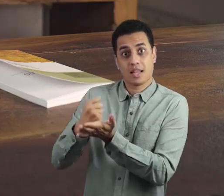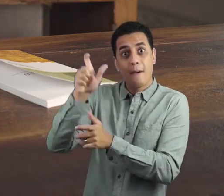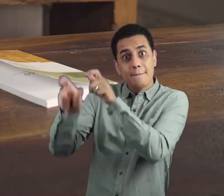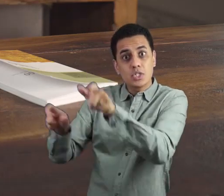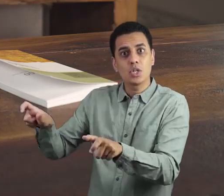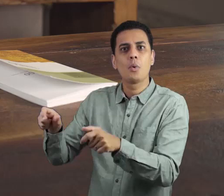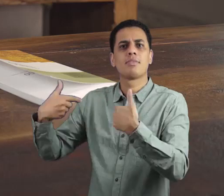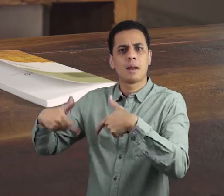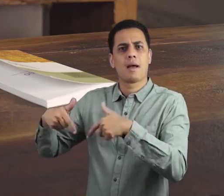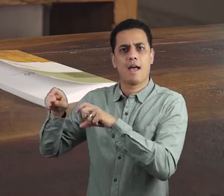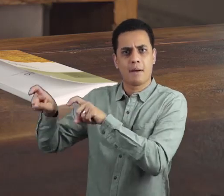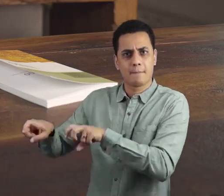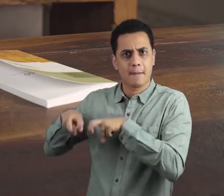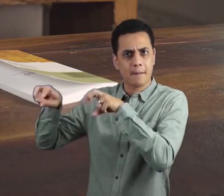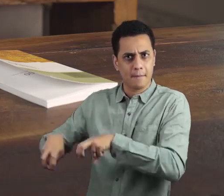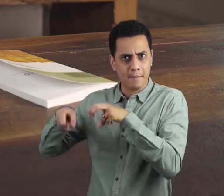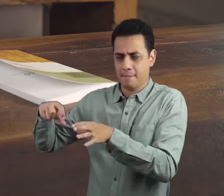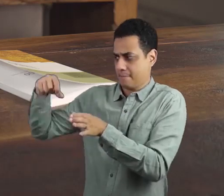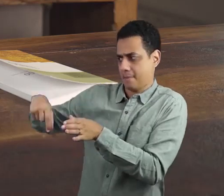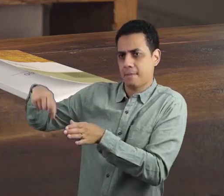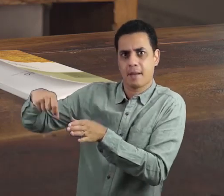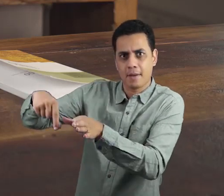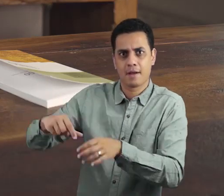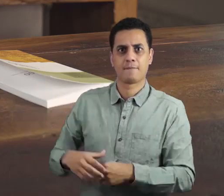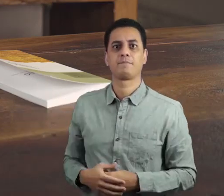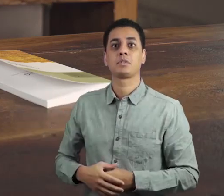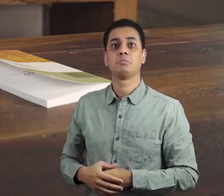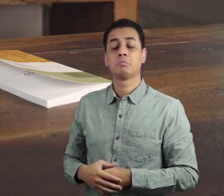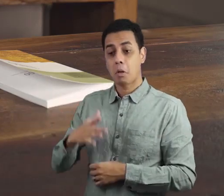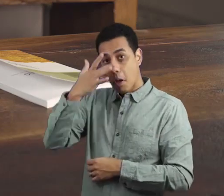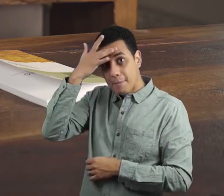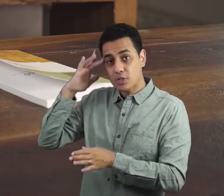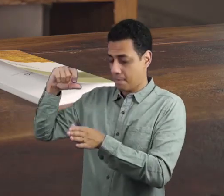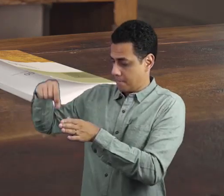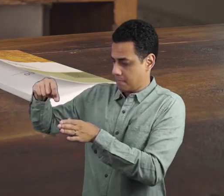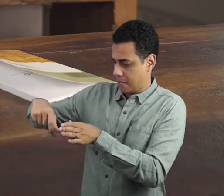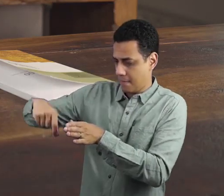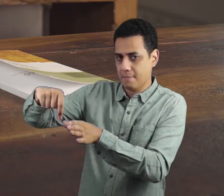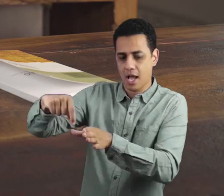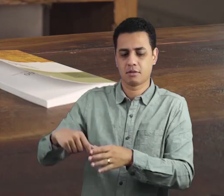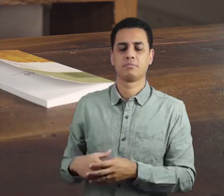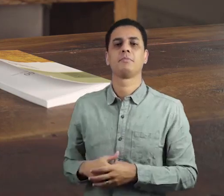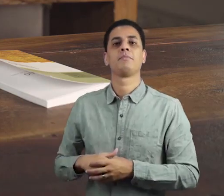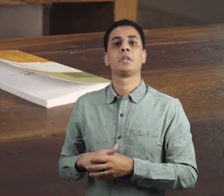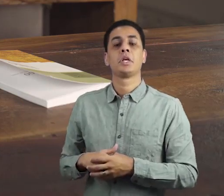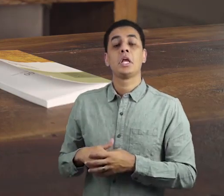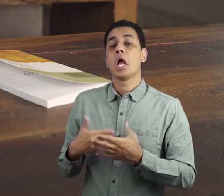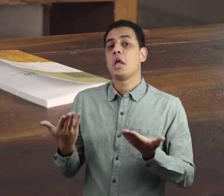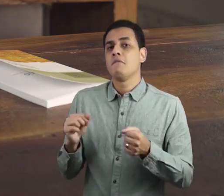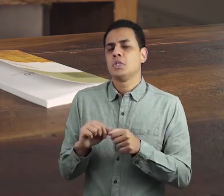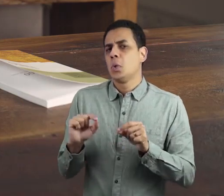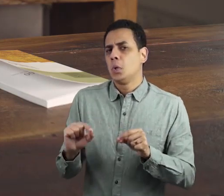deles para poder produzir para aquele empregador que os havia empregado, e eles não estavam pagando